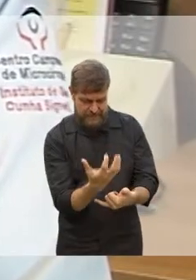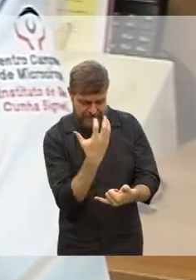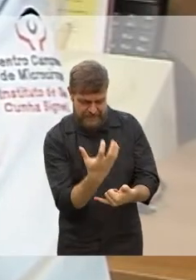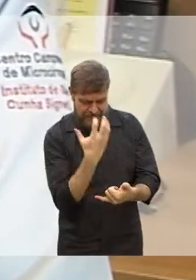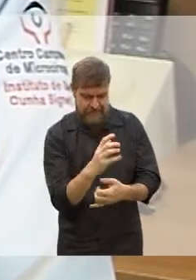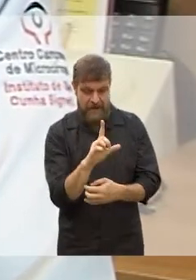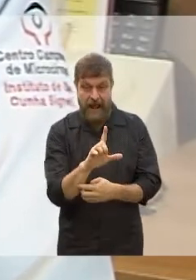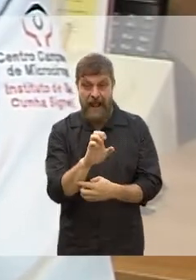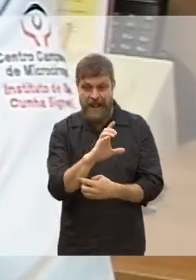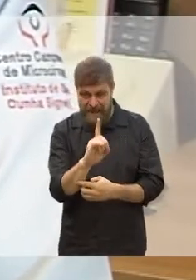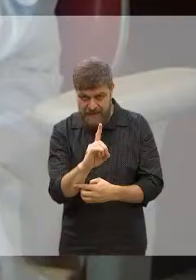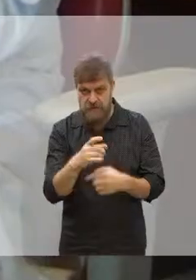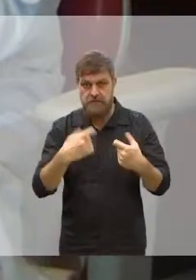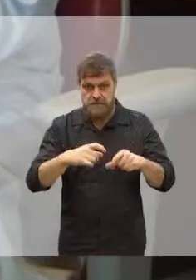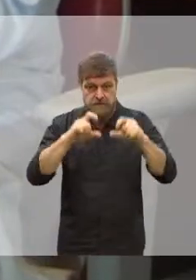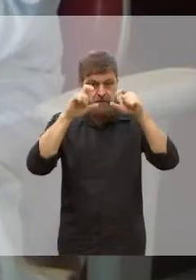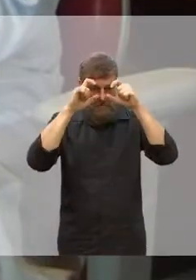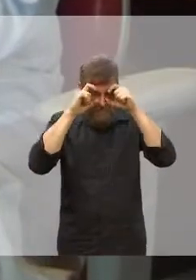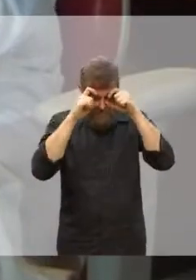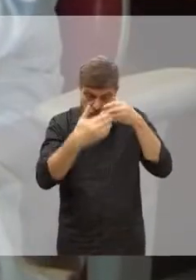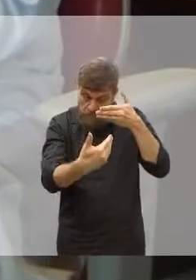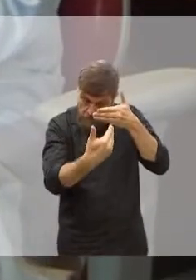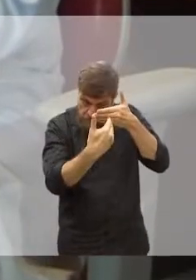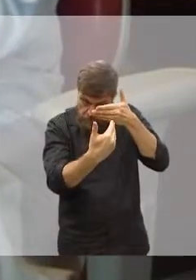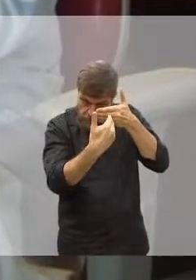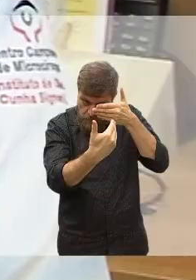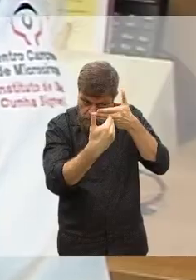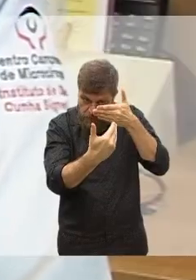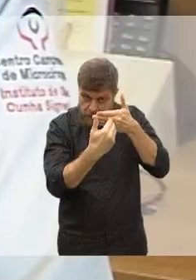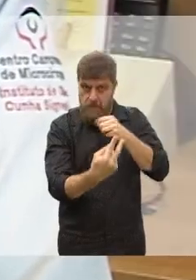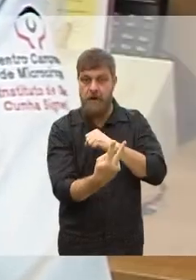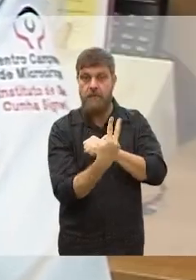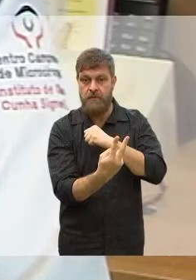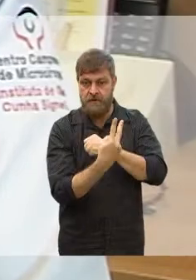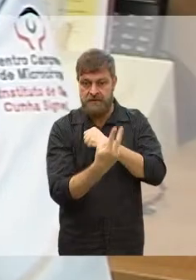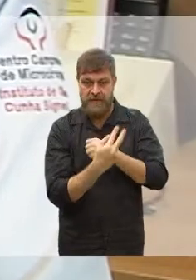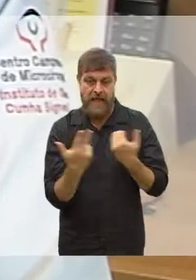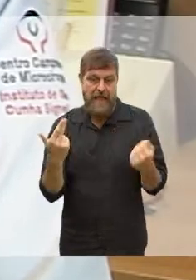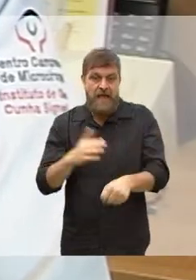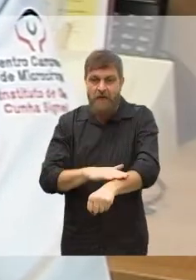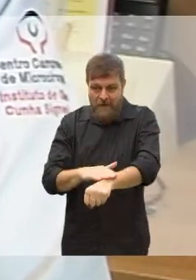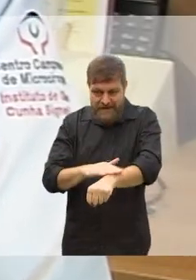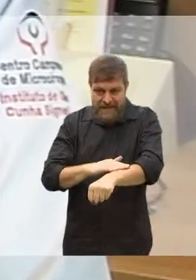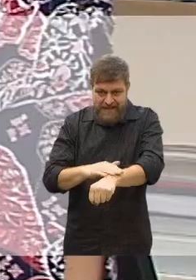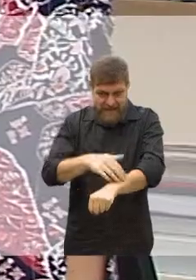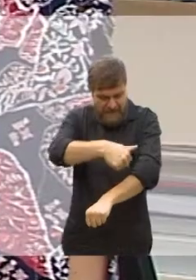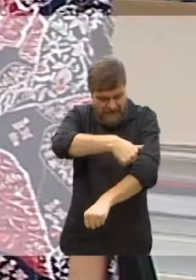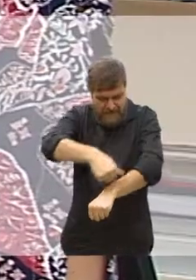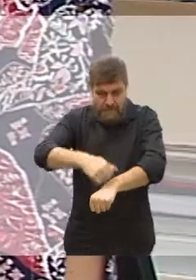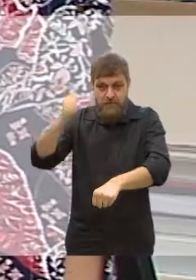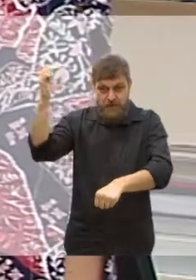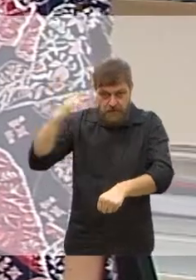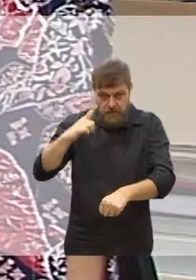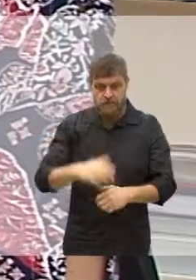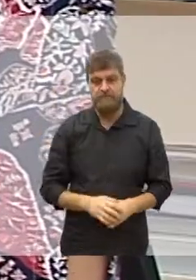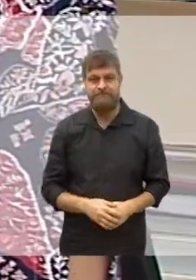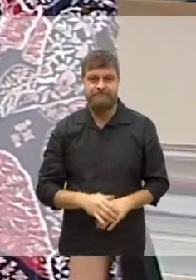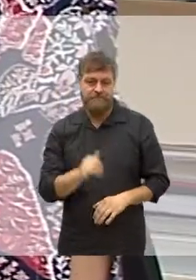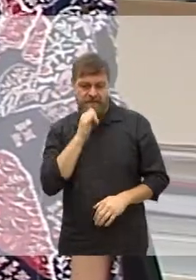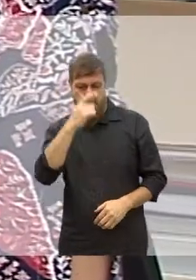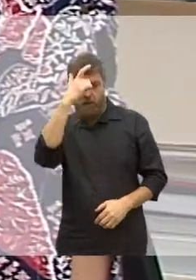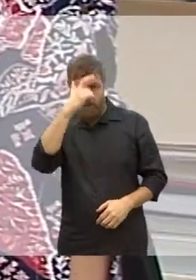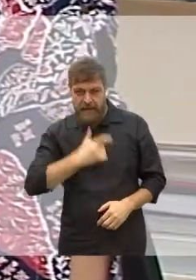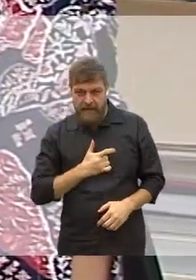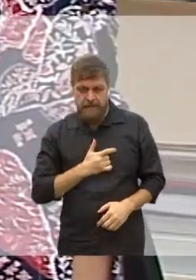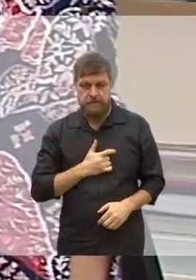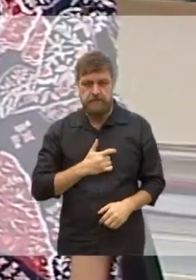luz LED, eles precisam sim, porque é proteção, como você passa filtro solar para proteger-se do sol. Eu uso o computador o dia todo. Tu